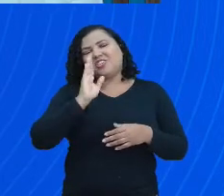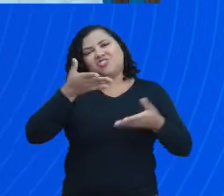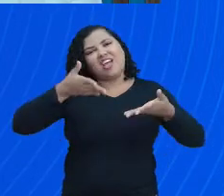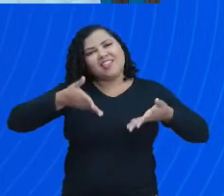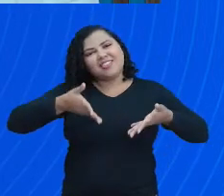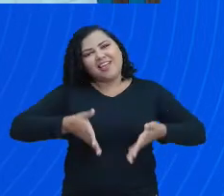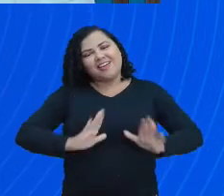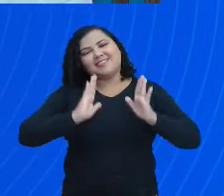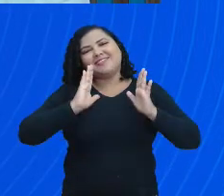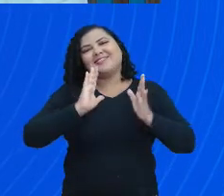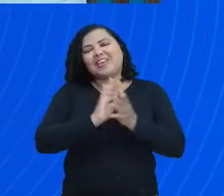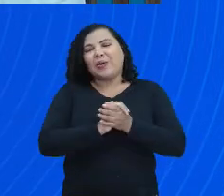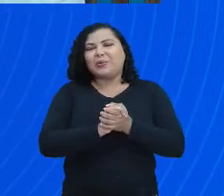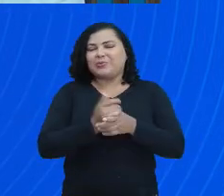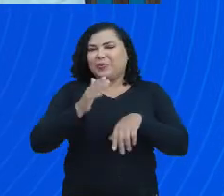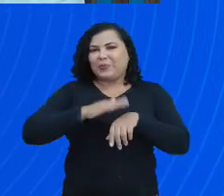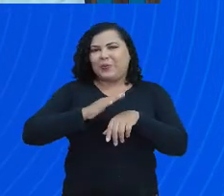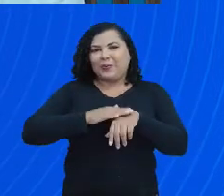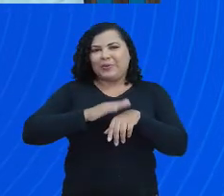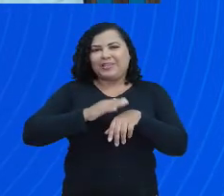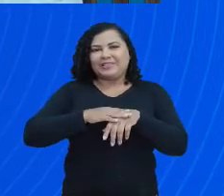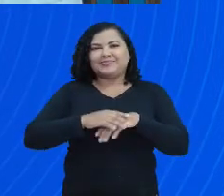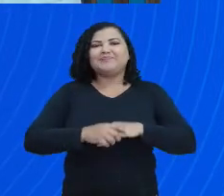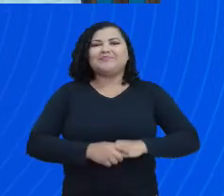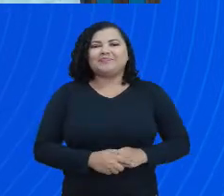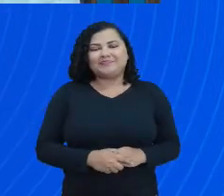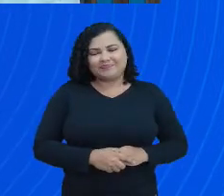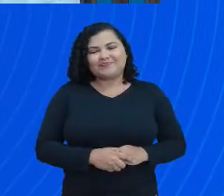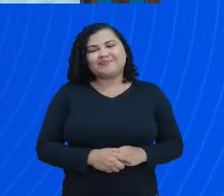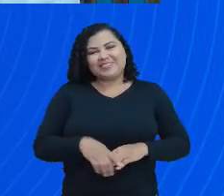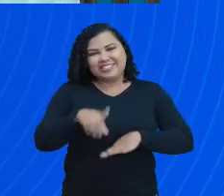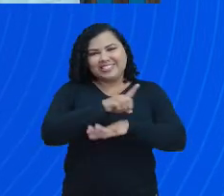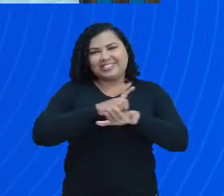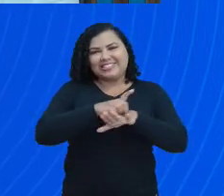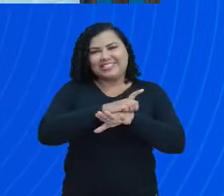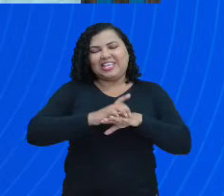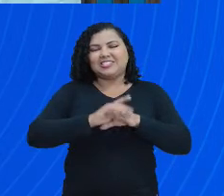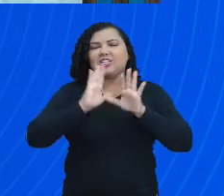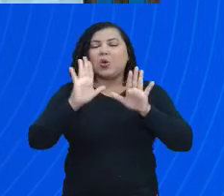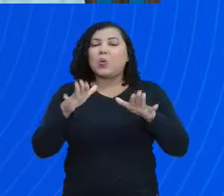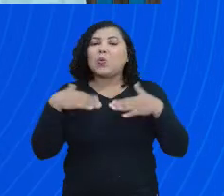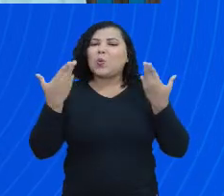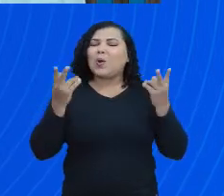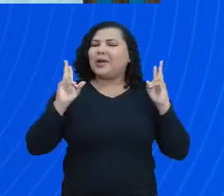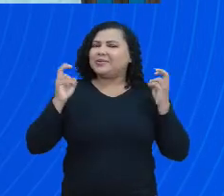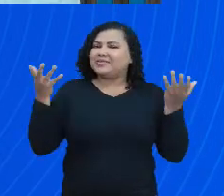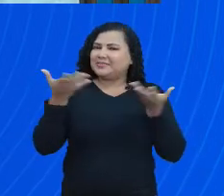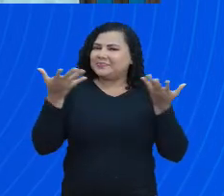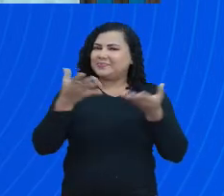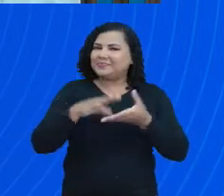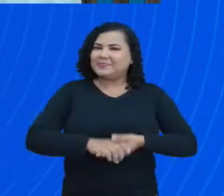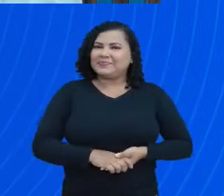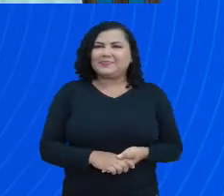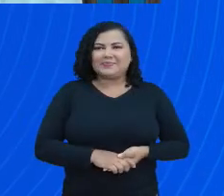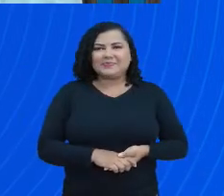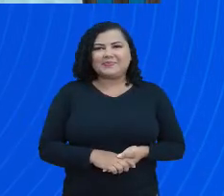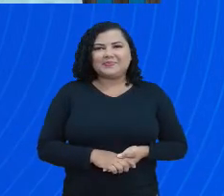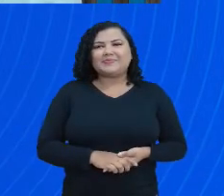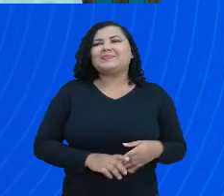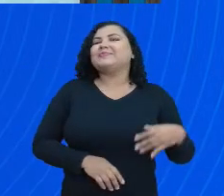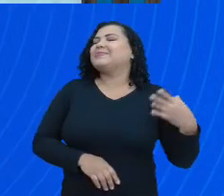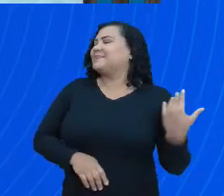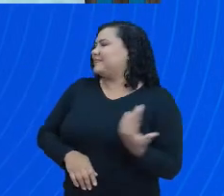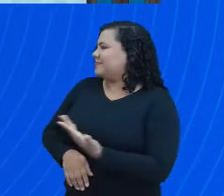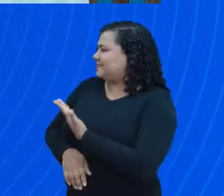nasceram nessa era digital. Então, qual será o tema de hoje? Vai ser